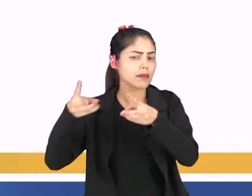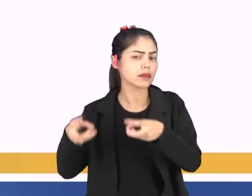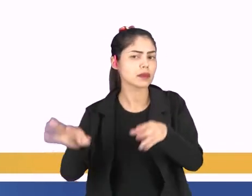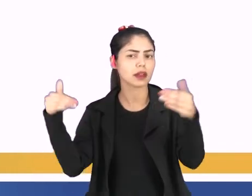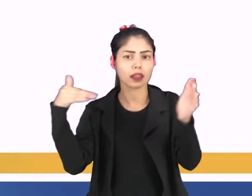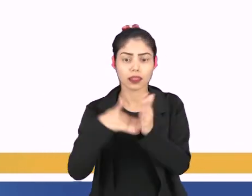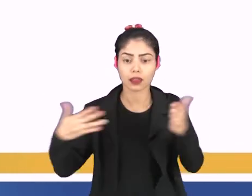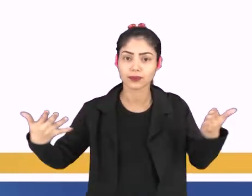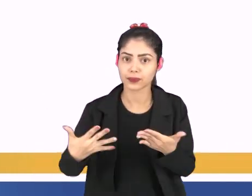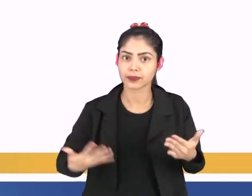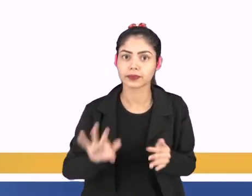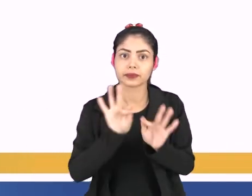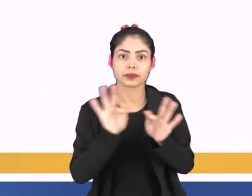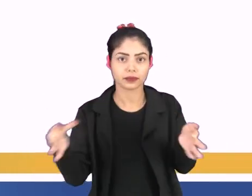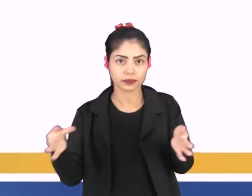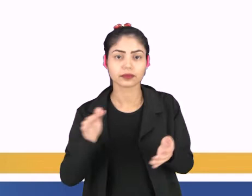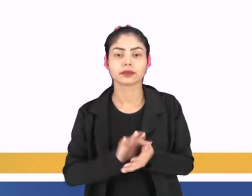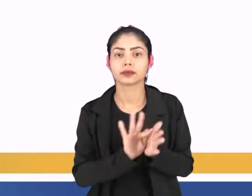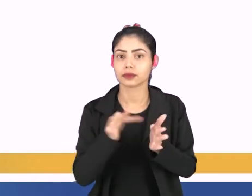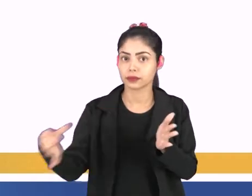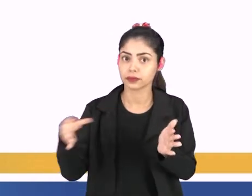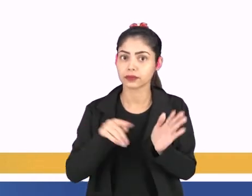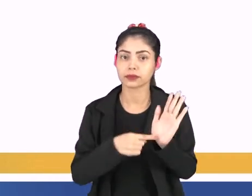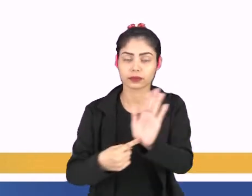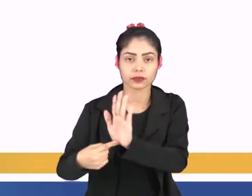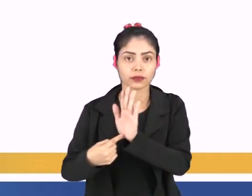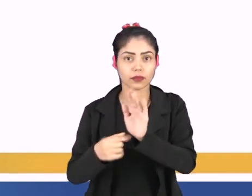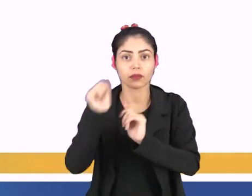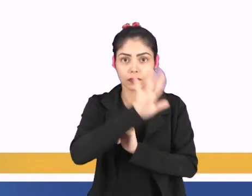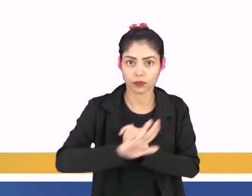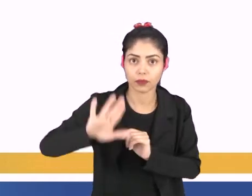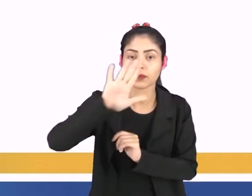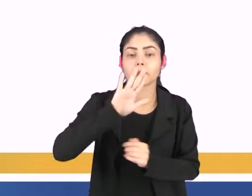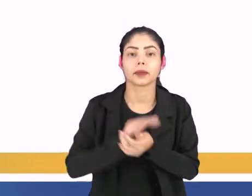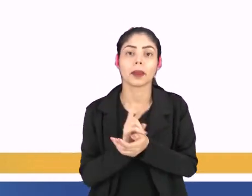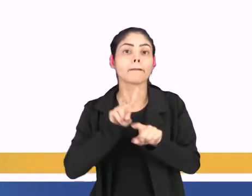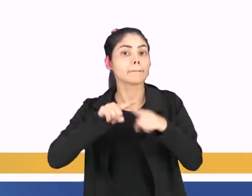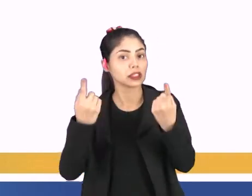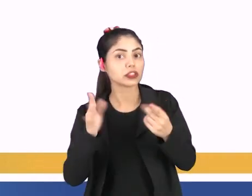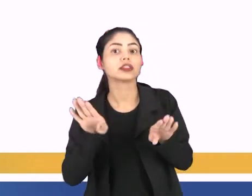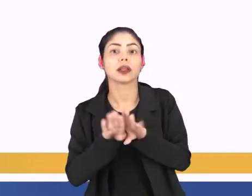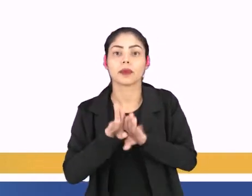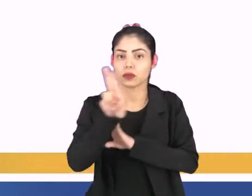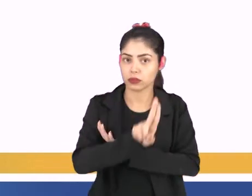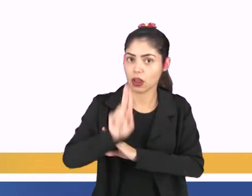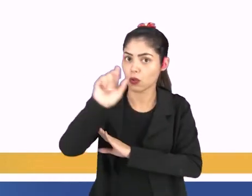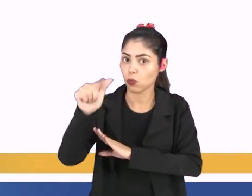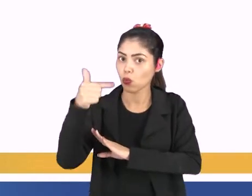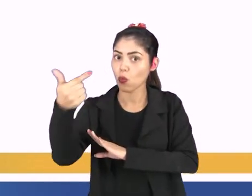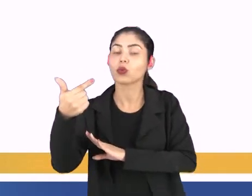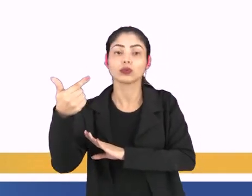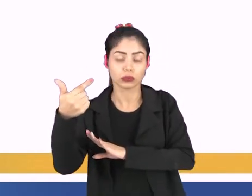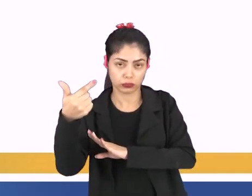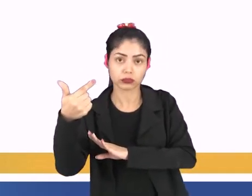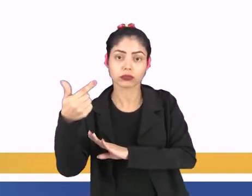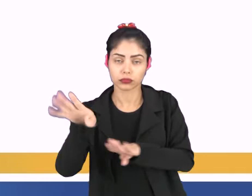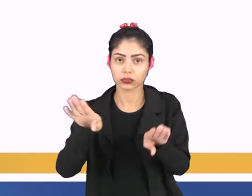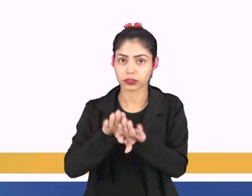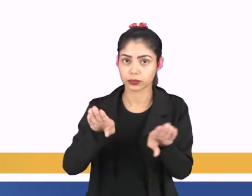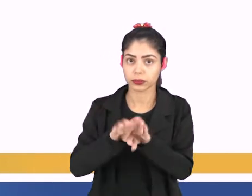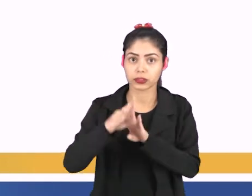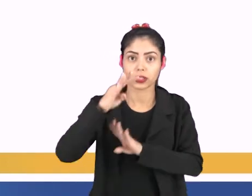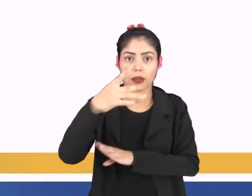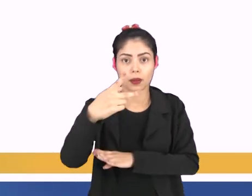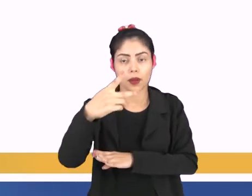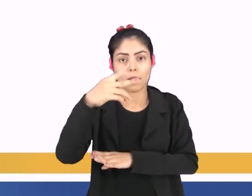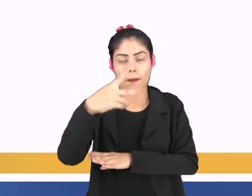aqui essa forma da generalização algébrica, mas nós podemos utilizar outros conhecimentos da